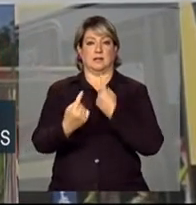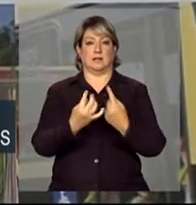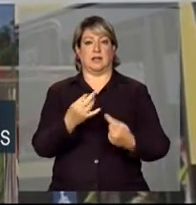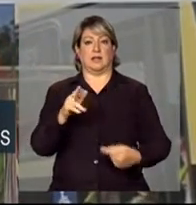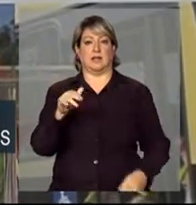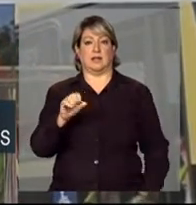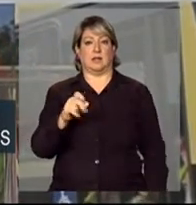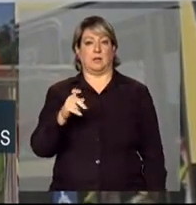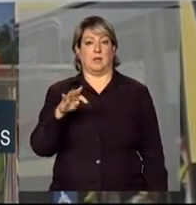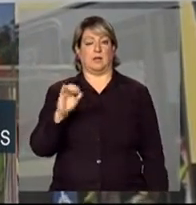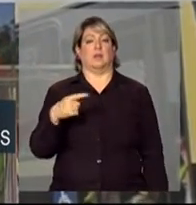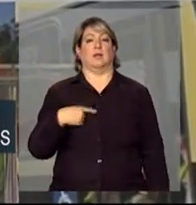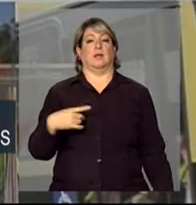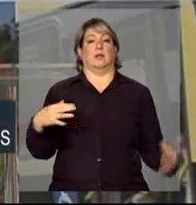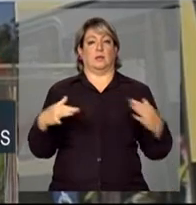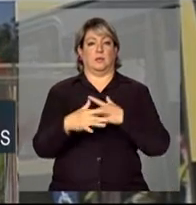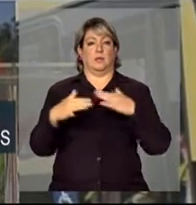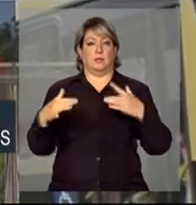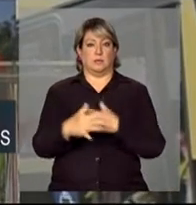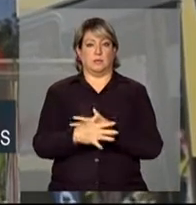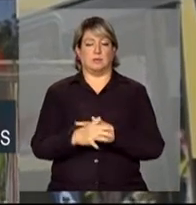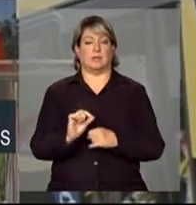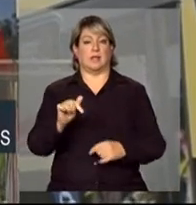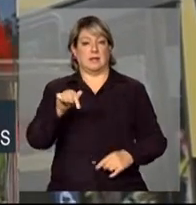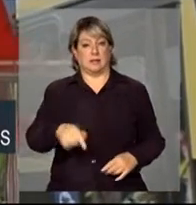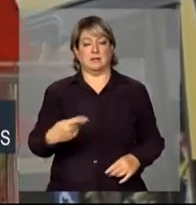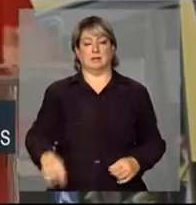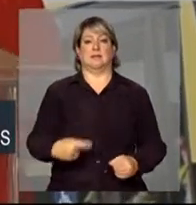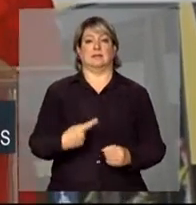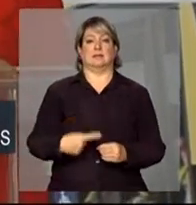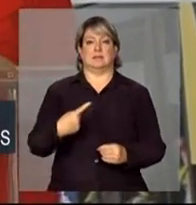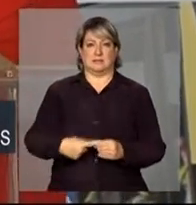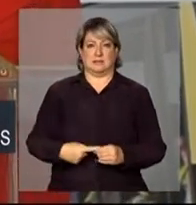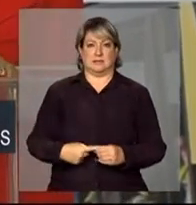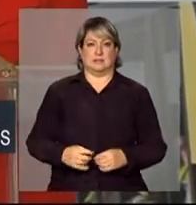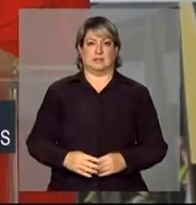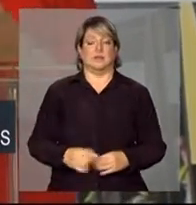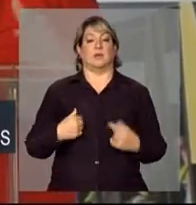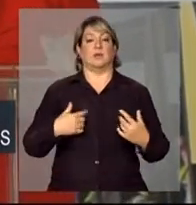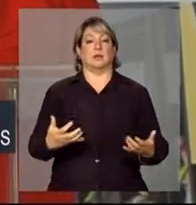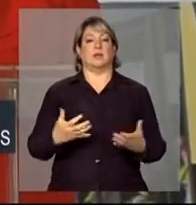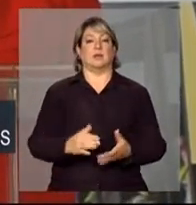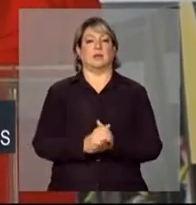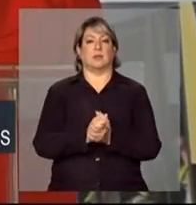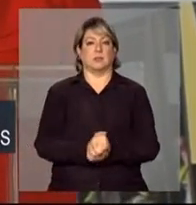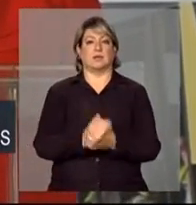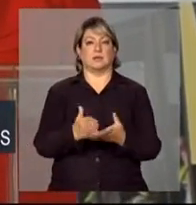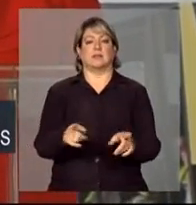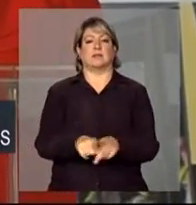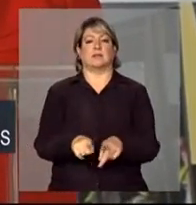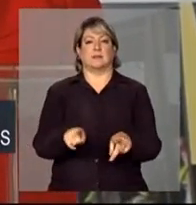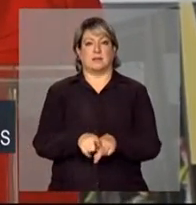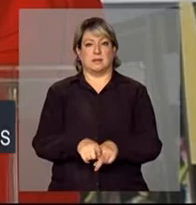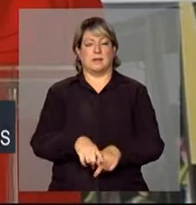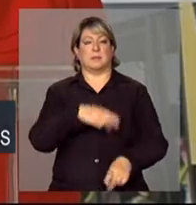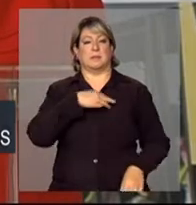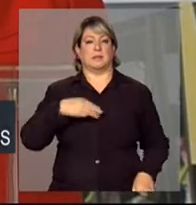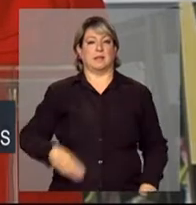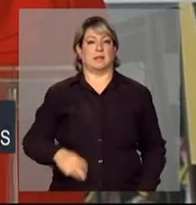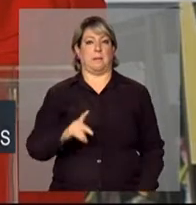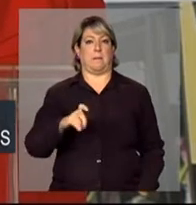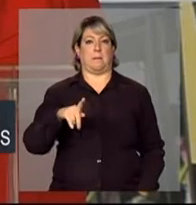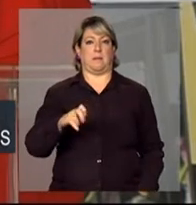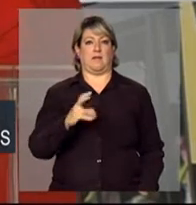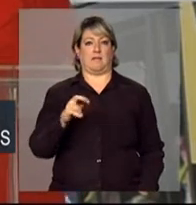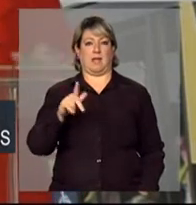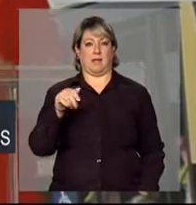urbano de massas aqui nessa cidade. Queria cumprimentar também o ministro Pepe Vargas, do